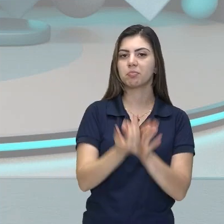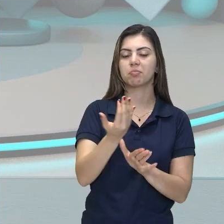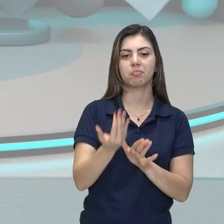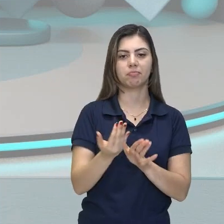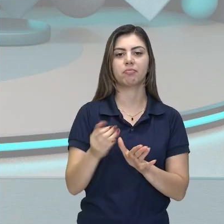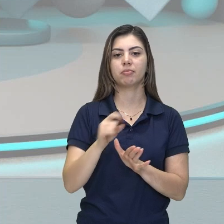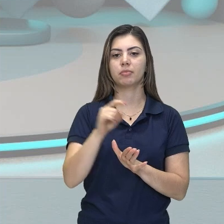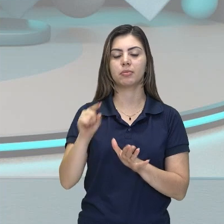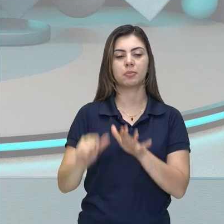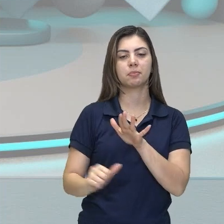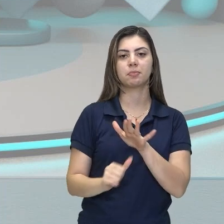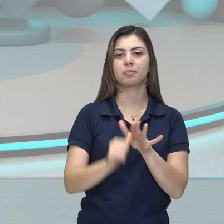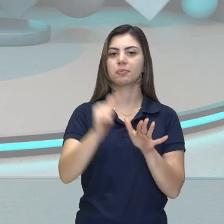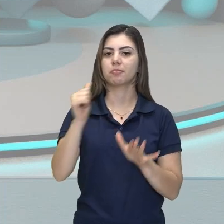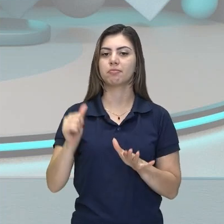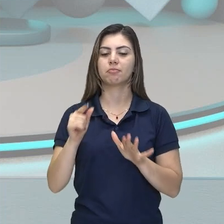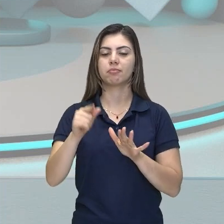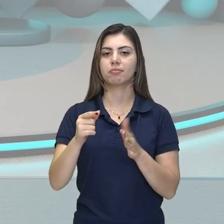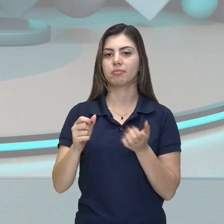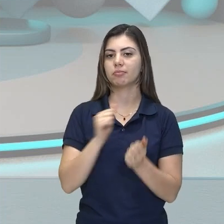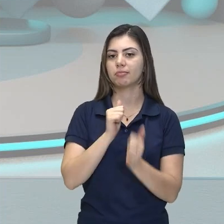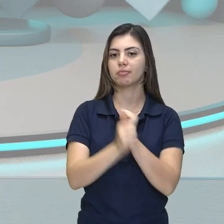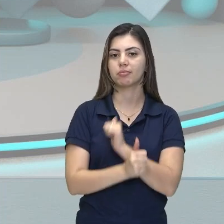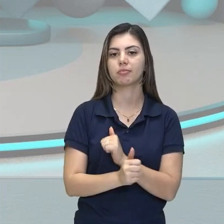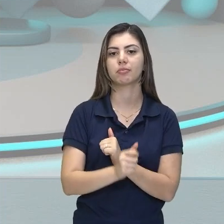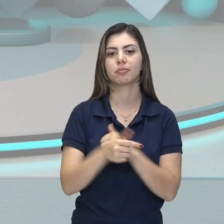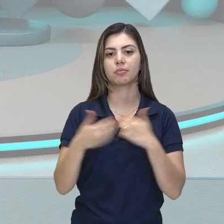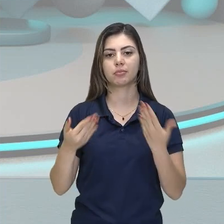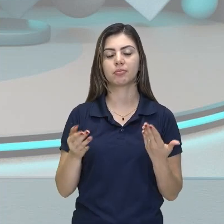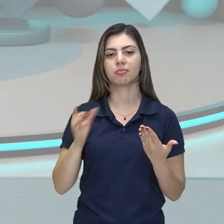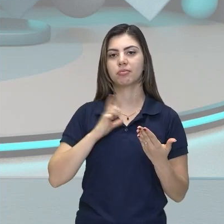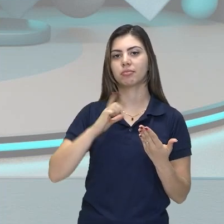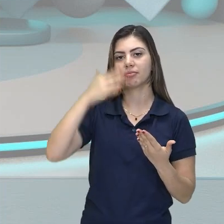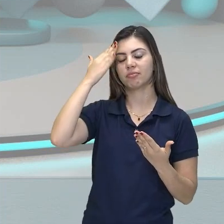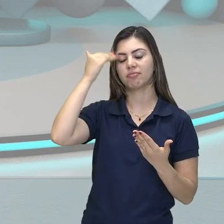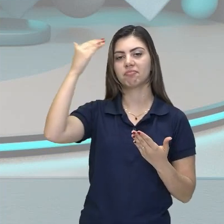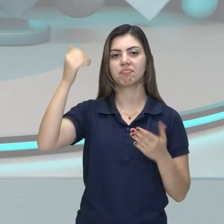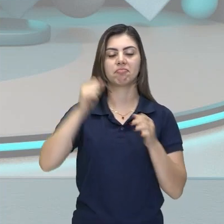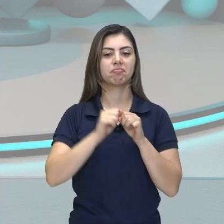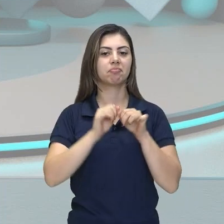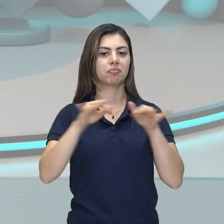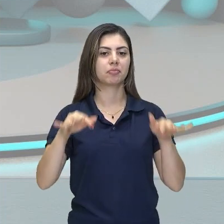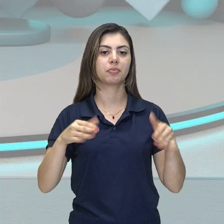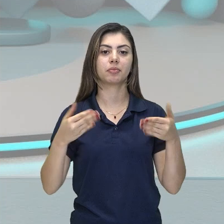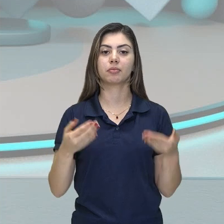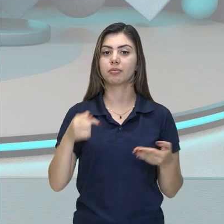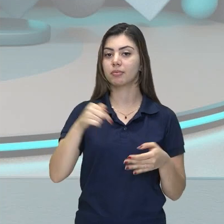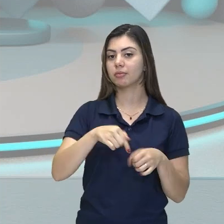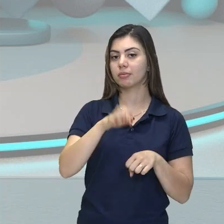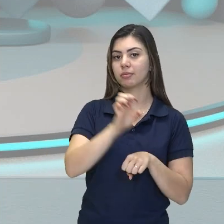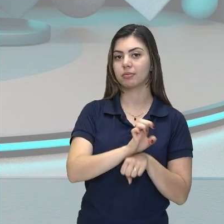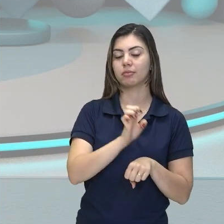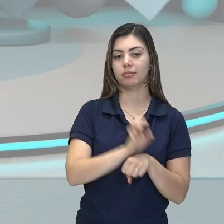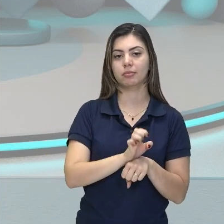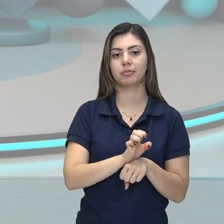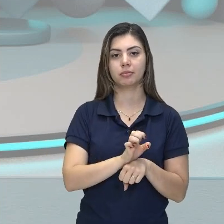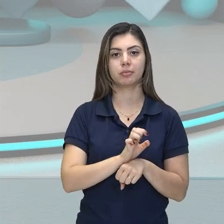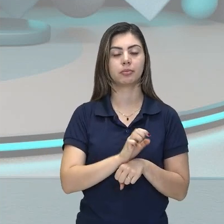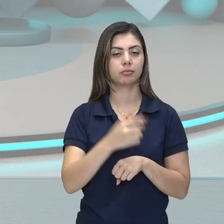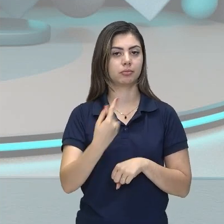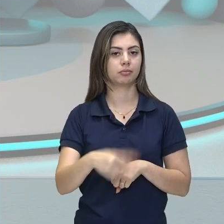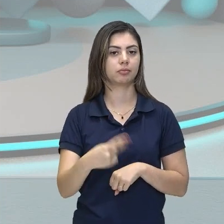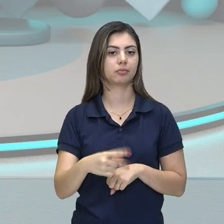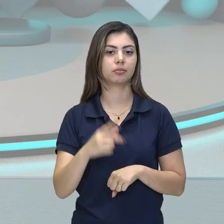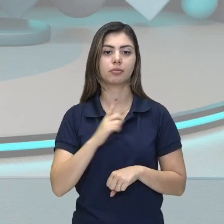nesse esporte, que já é cultuado por muitas pessoas. Aqui no nosso estado, gente,